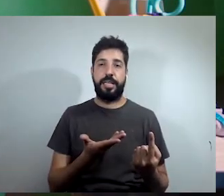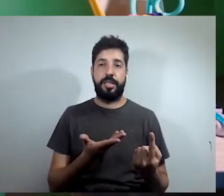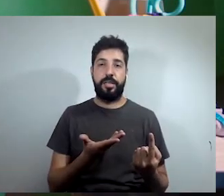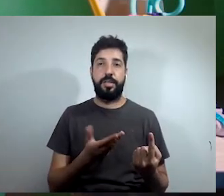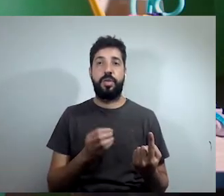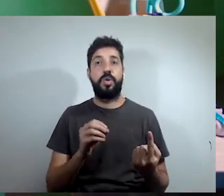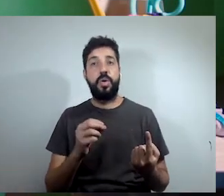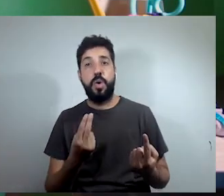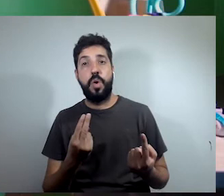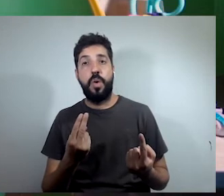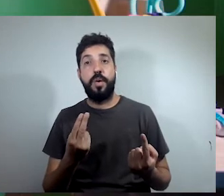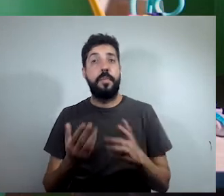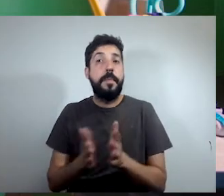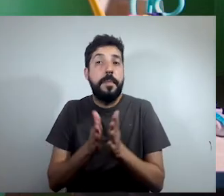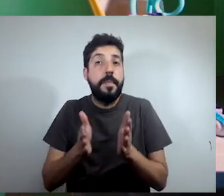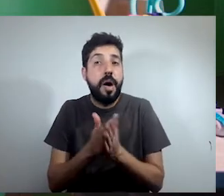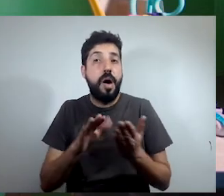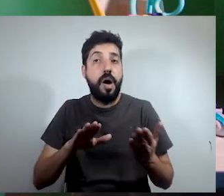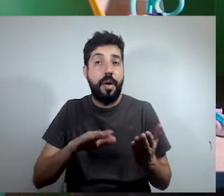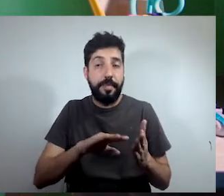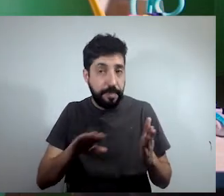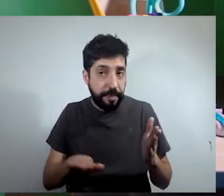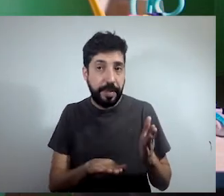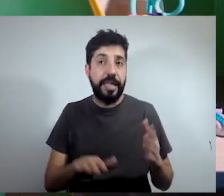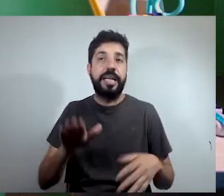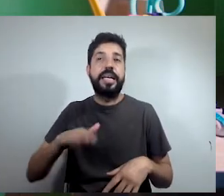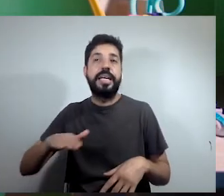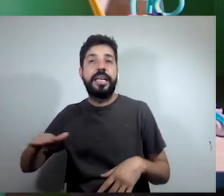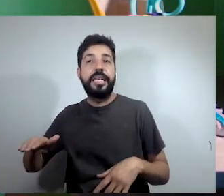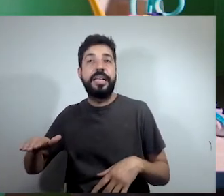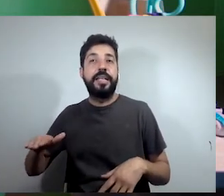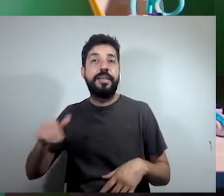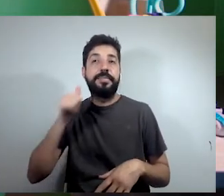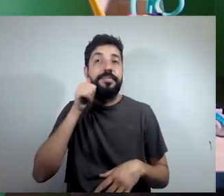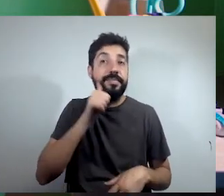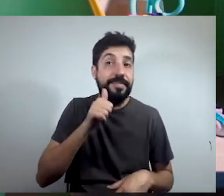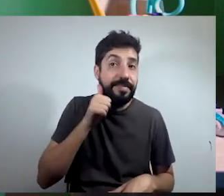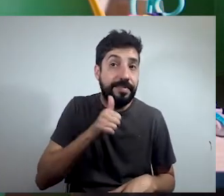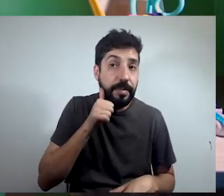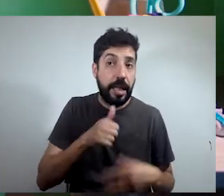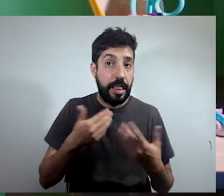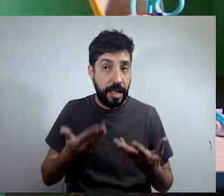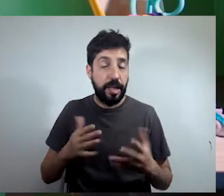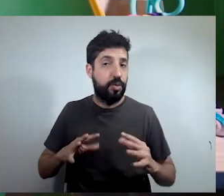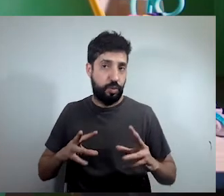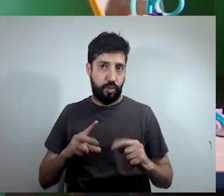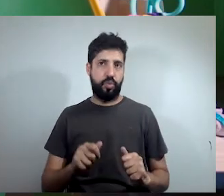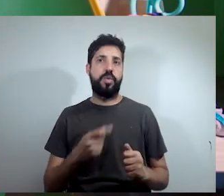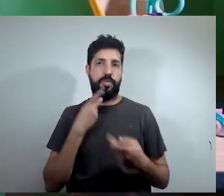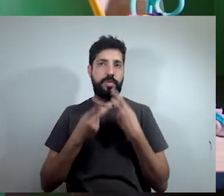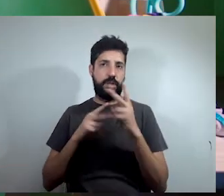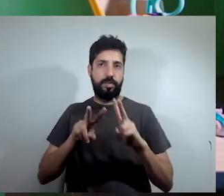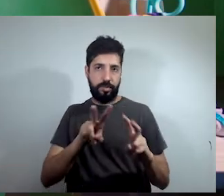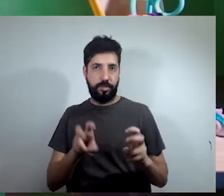de classes menos favorecidas, crianças meninas, né? E tudo isso a gente está falando